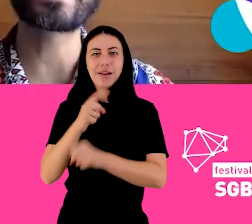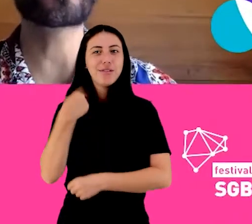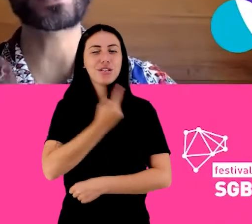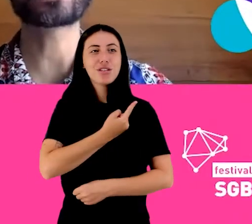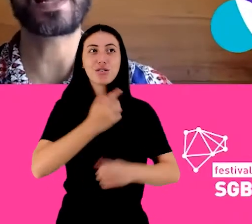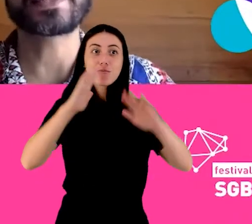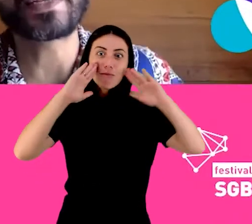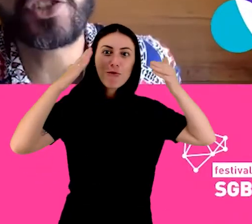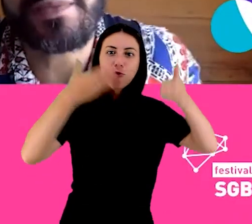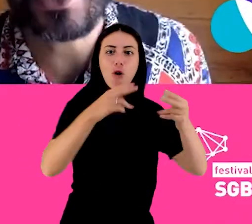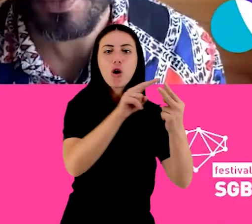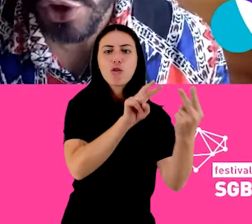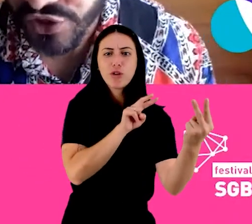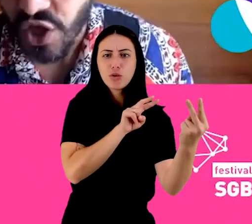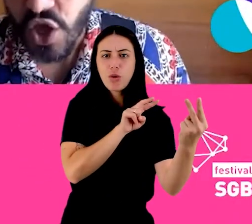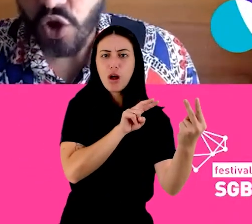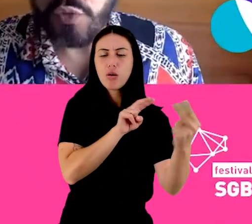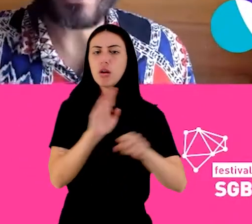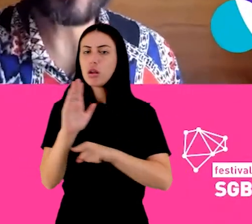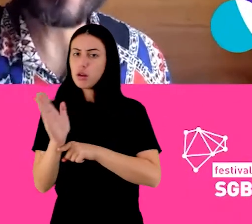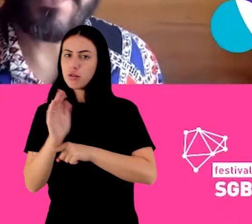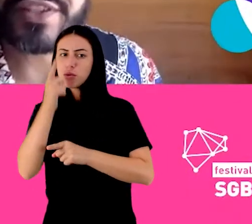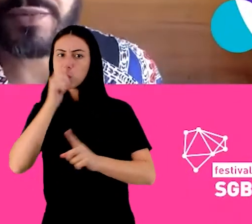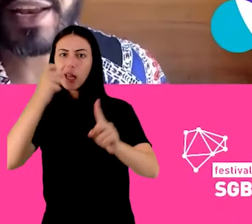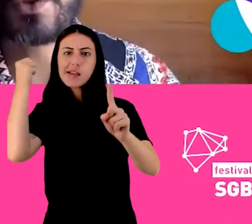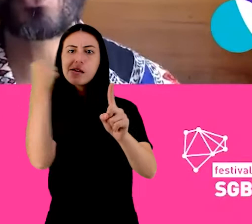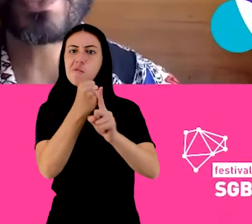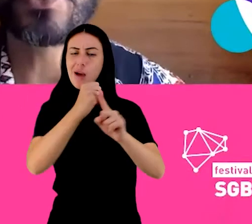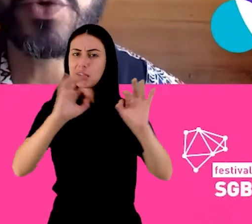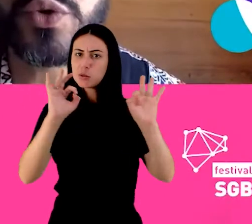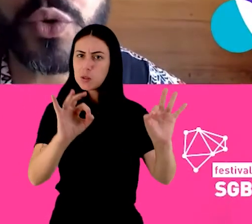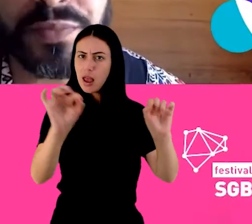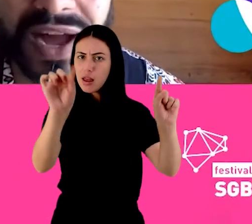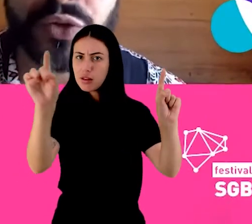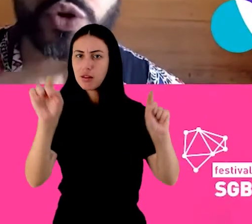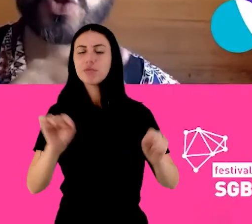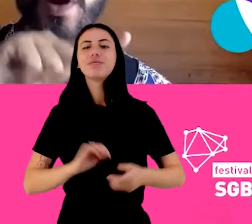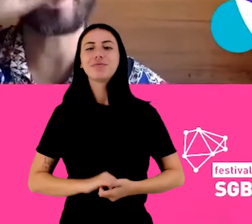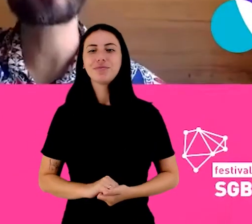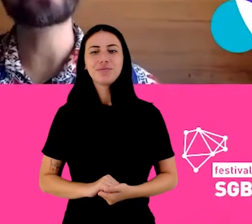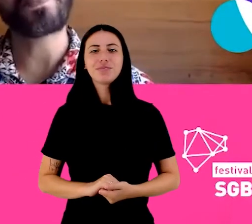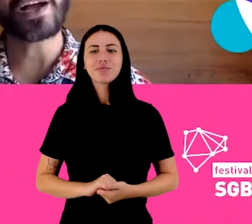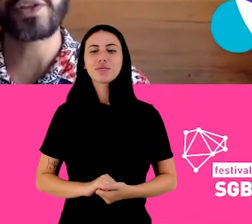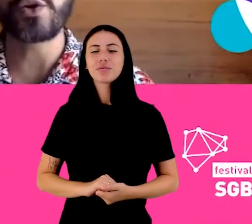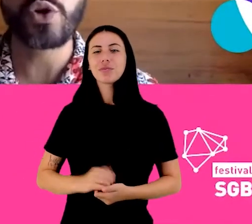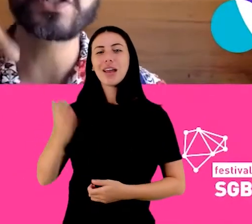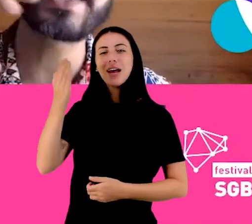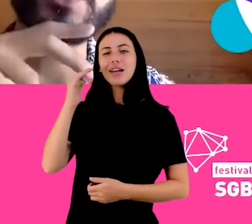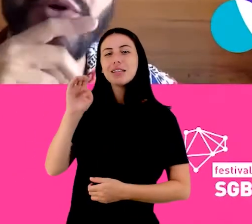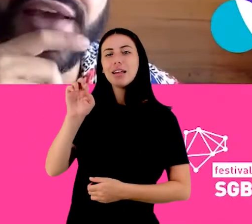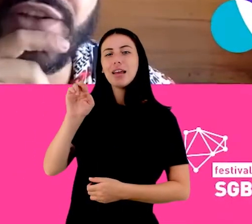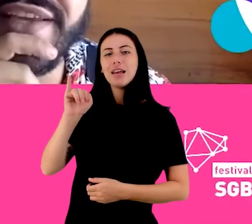divulgadas e democratizadas, a gente tem mais opções. Você consegue fazer uma leitura do impacto hoje, do arco de impacto dele